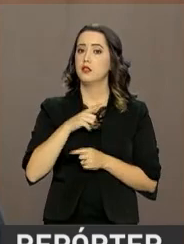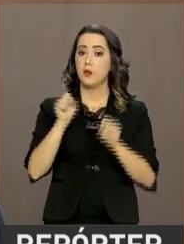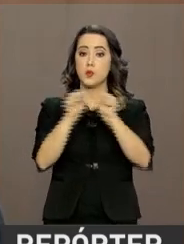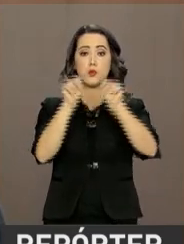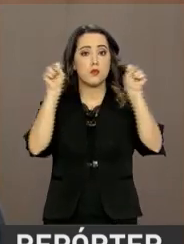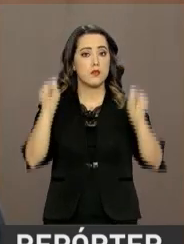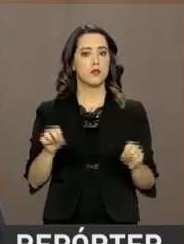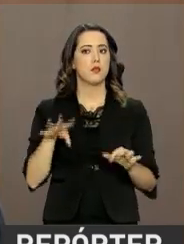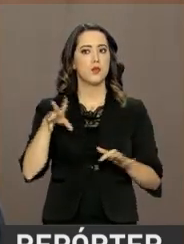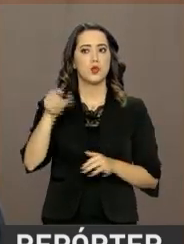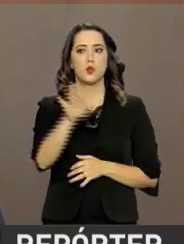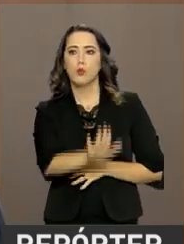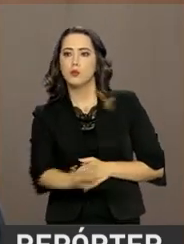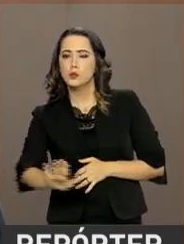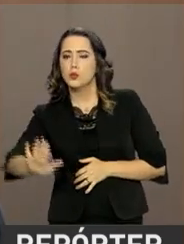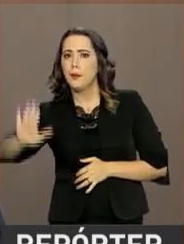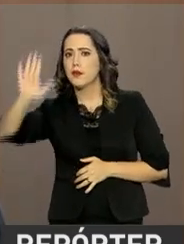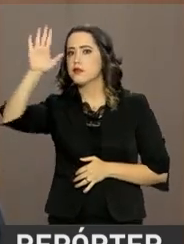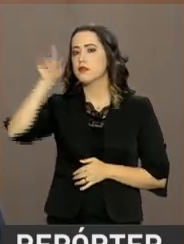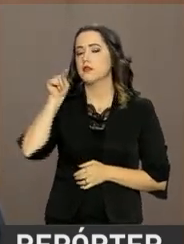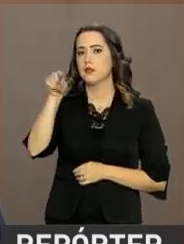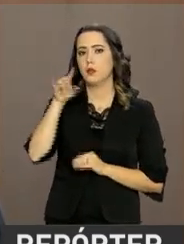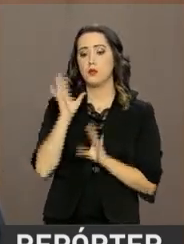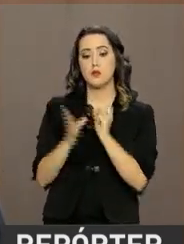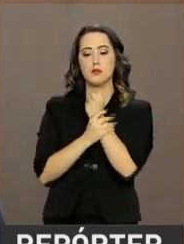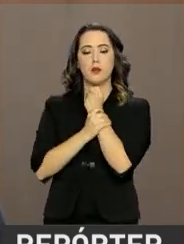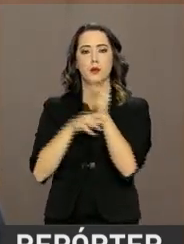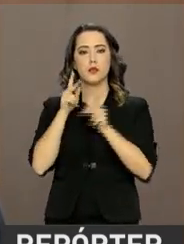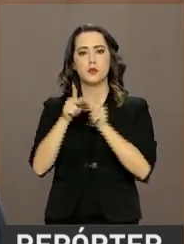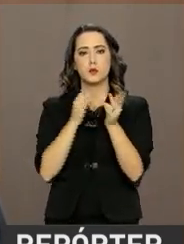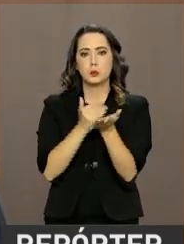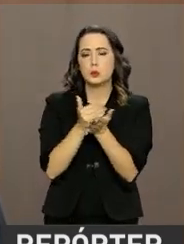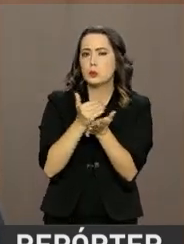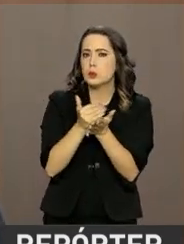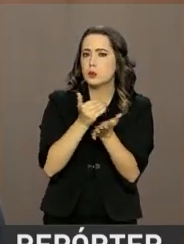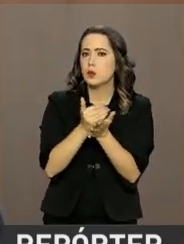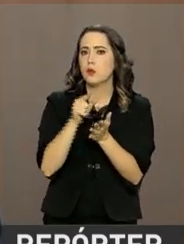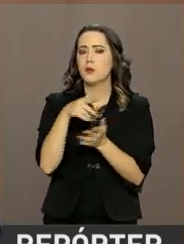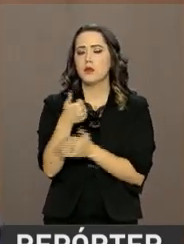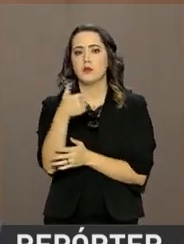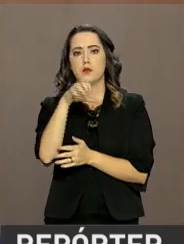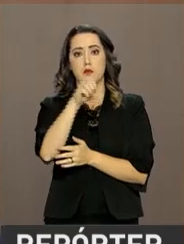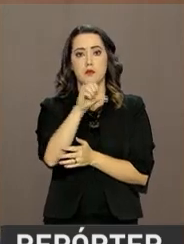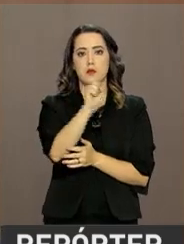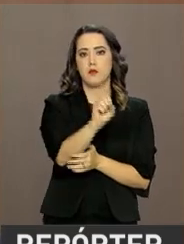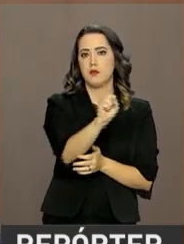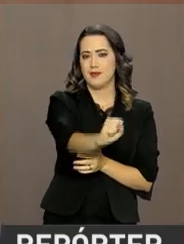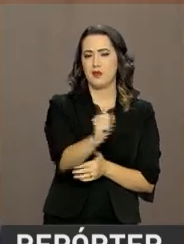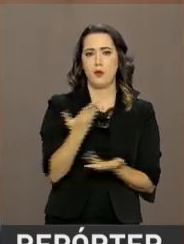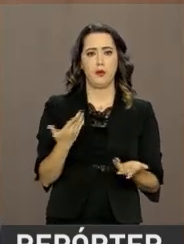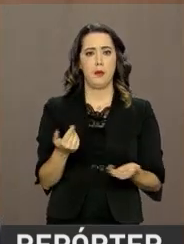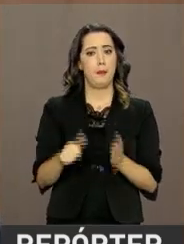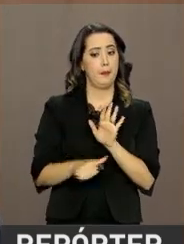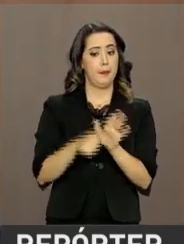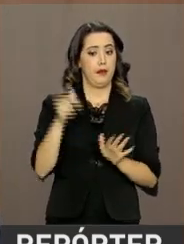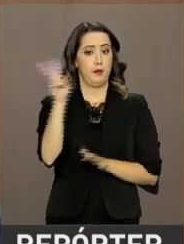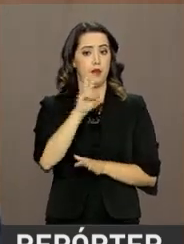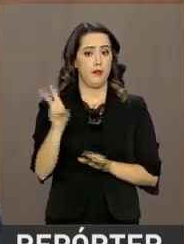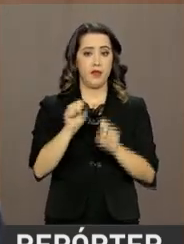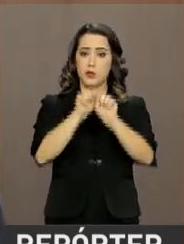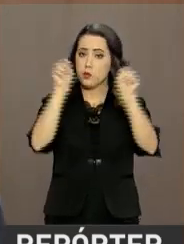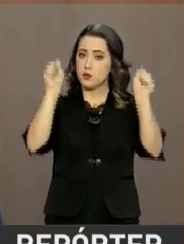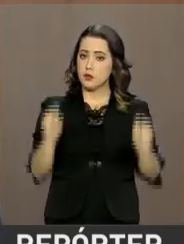nacional de segurança pública desde a constituição de 1988 o